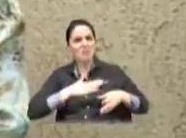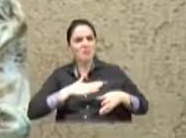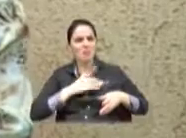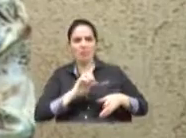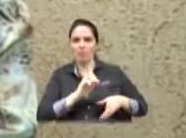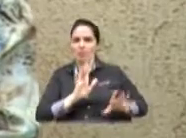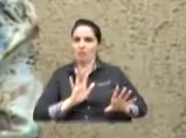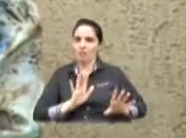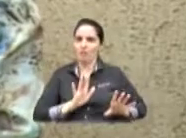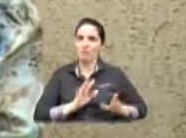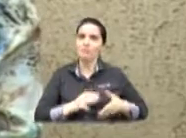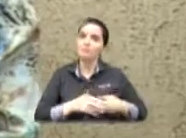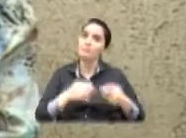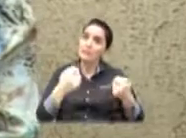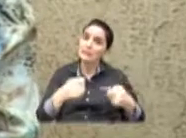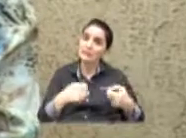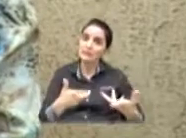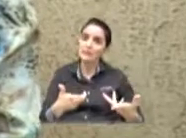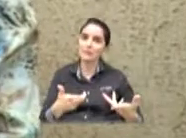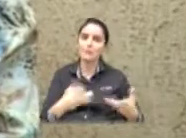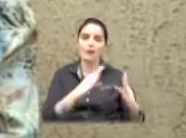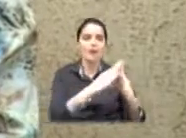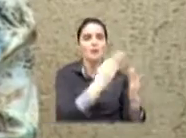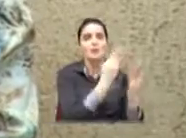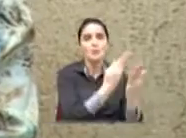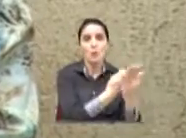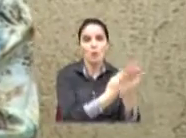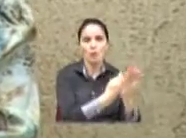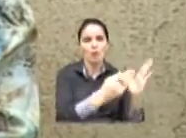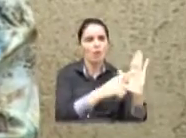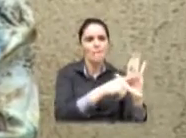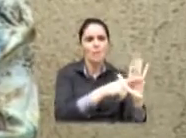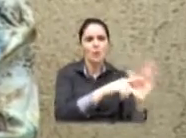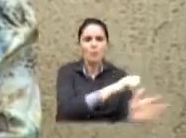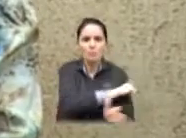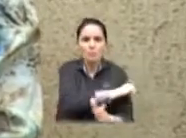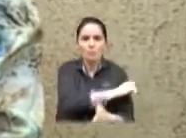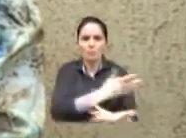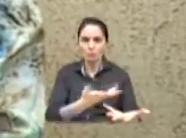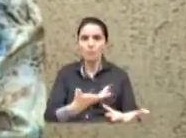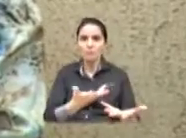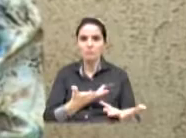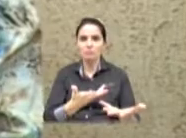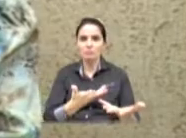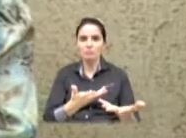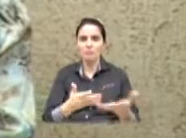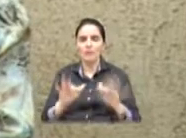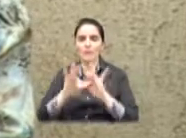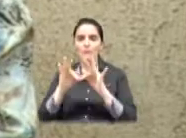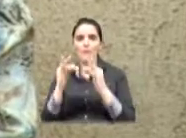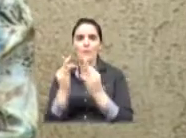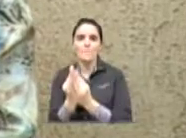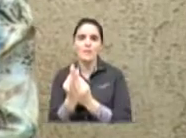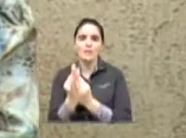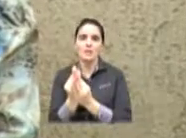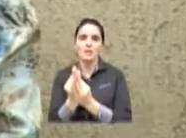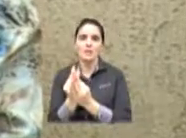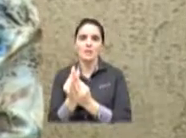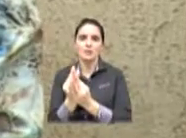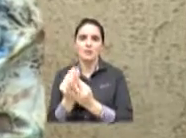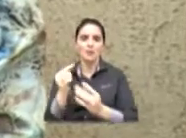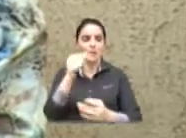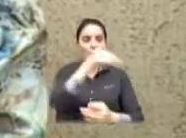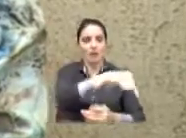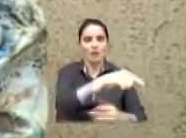partir do momento nós entendemos que a família se aproximar da escola ela vai incentivar esses jovens a cuidar